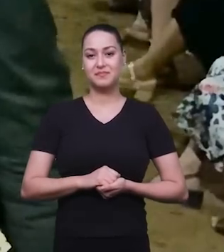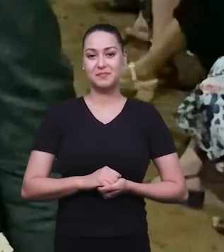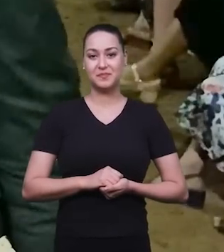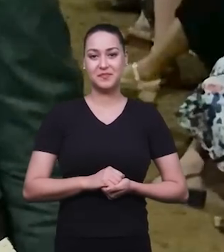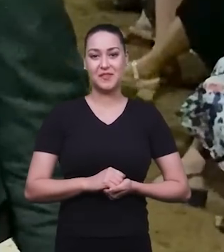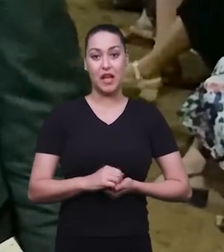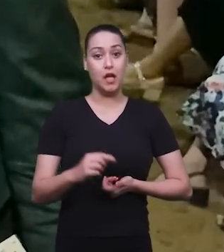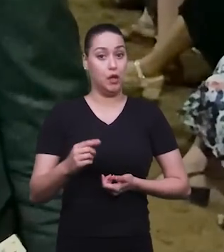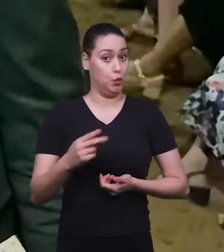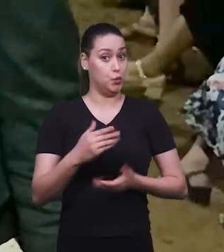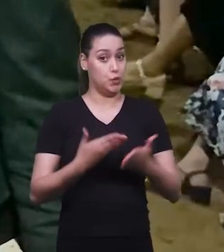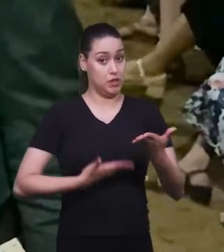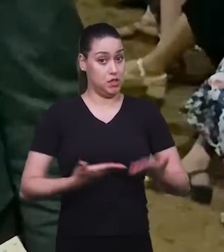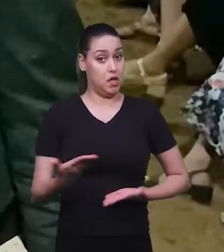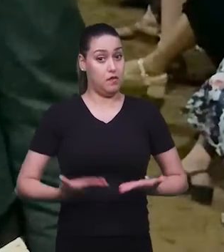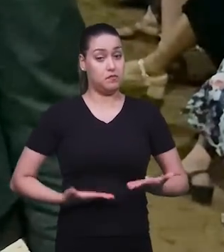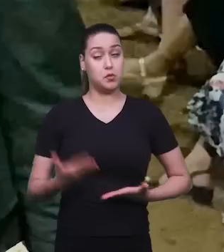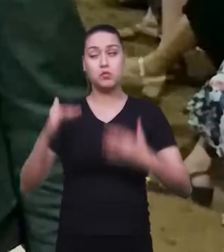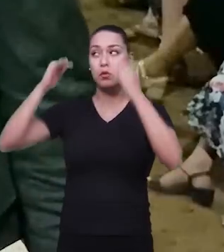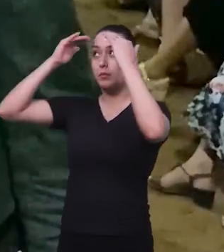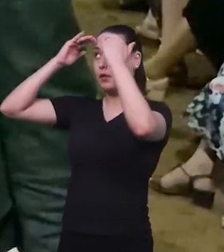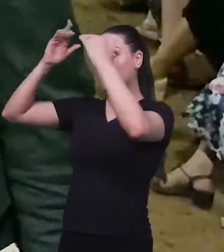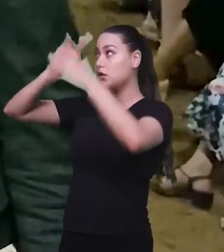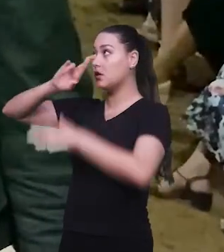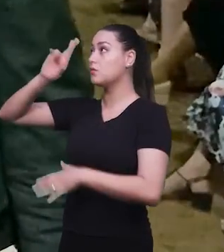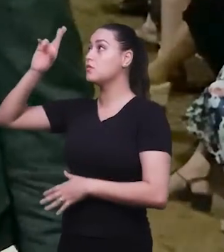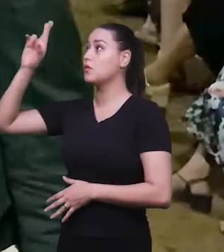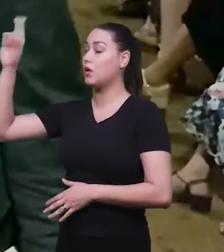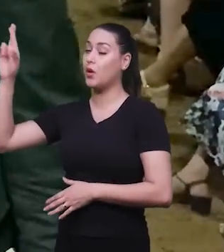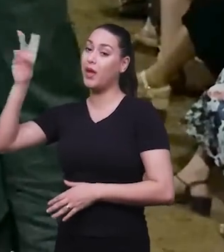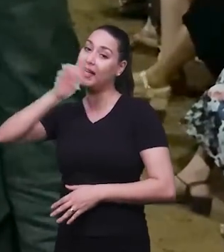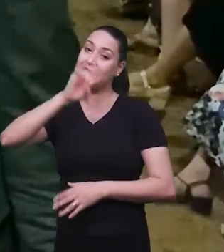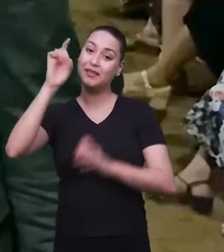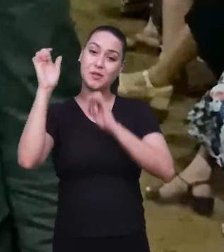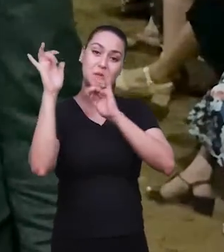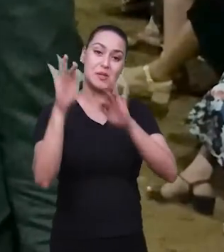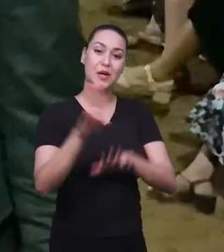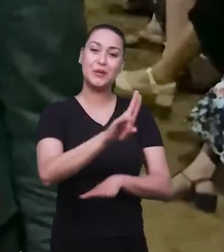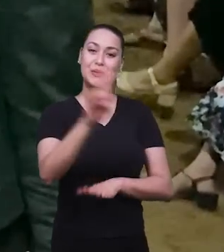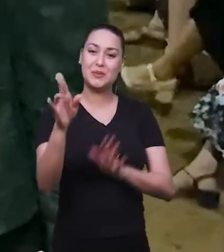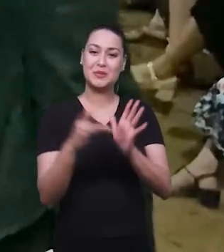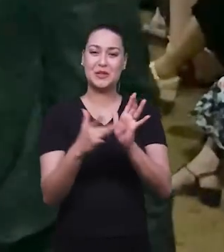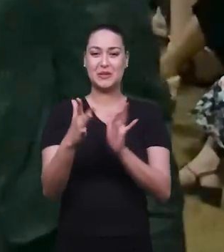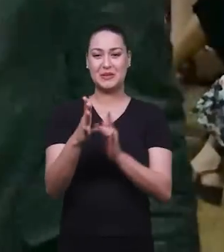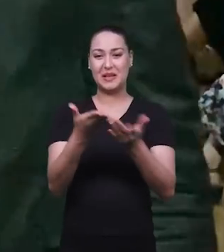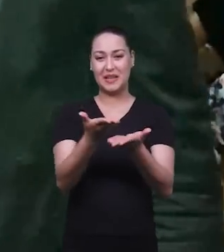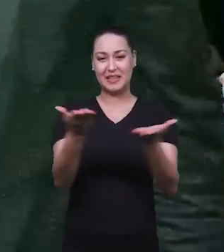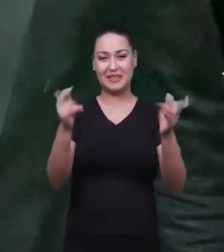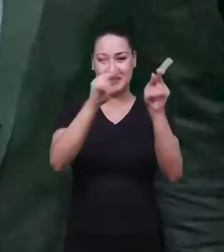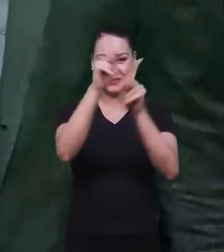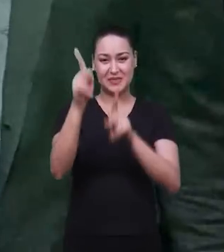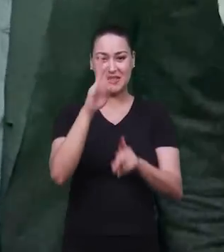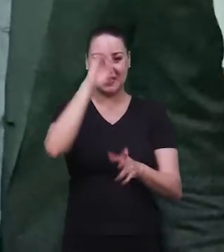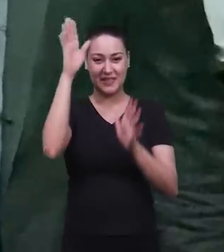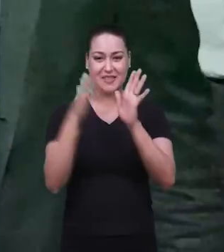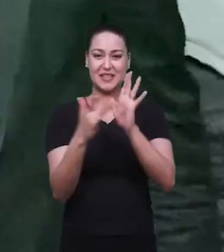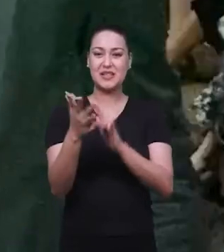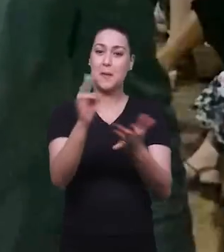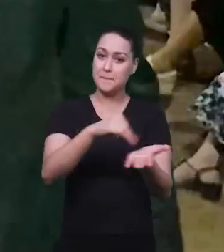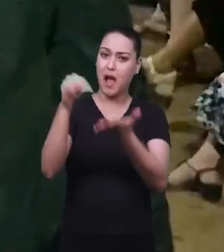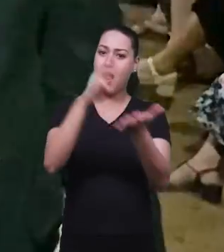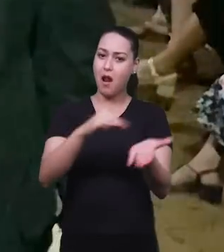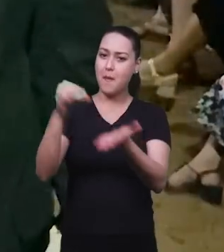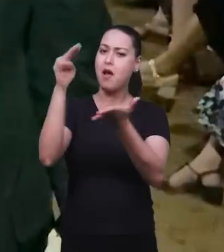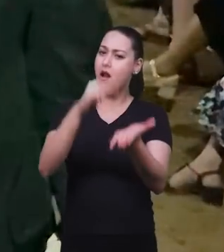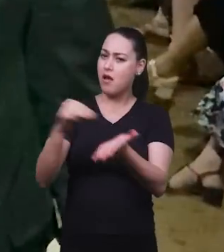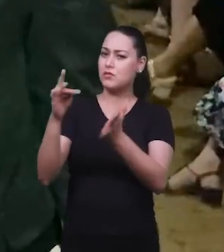na zona rural, os irmãos vieram atender o chamado do Senhor, e Deus vai nos abençoar em nome de Jesus. Em nome de Jesus. Meus irmãos, a paz do Senhor, Maranata, Maranata,